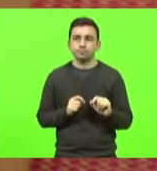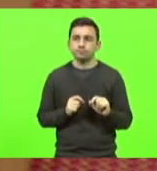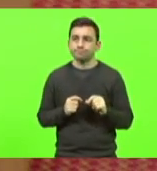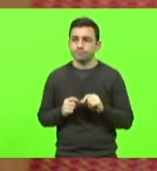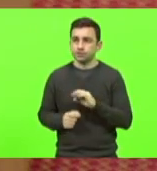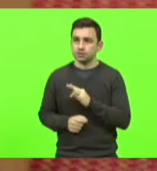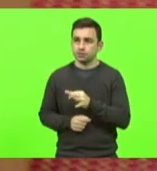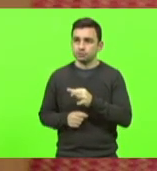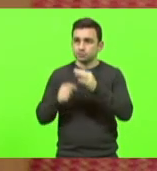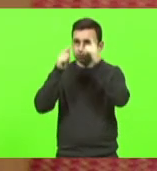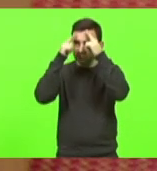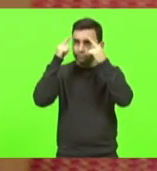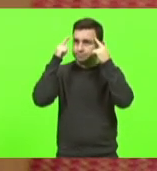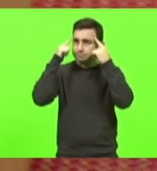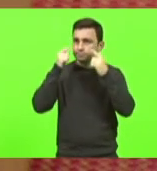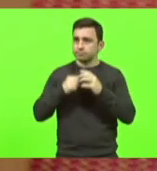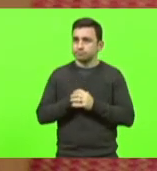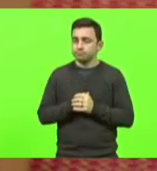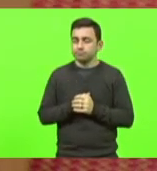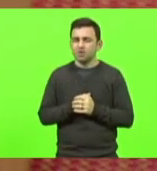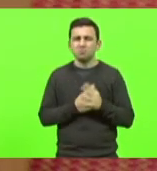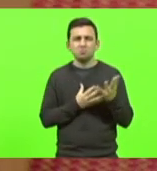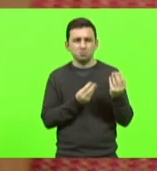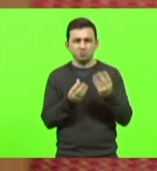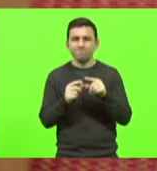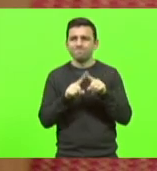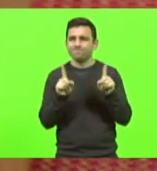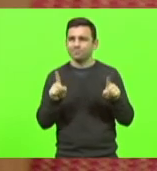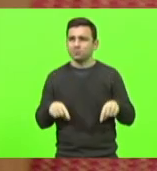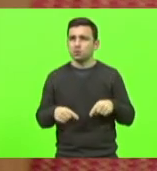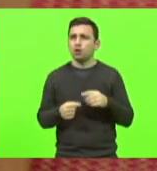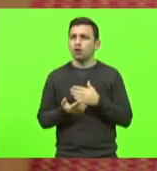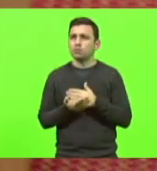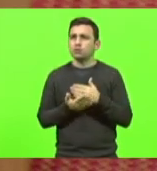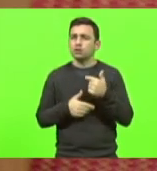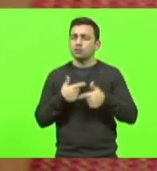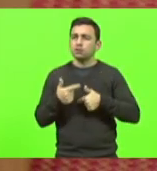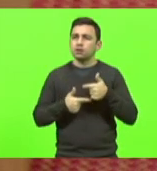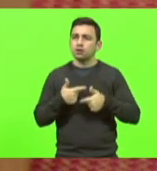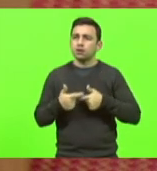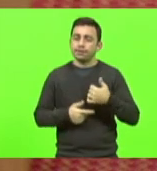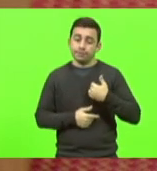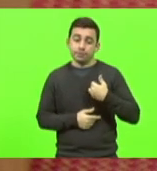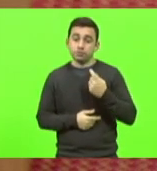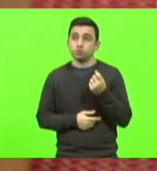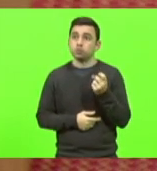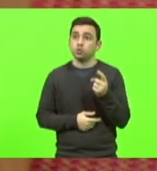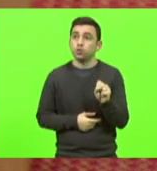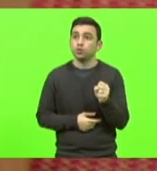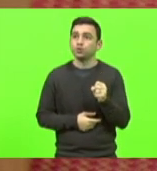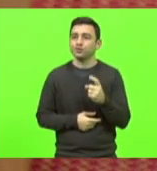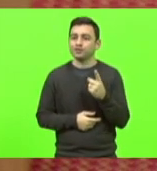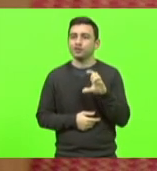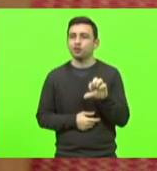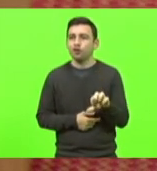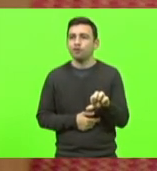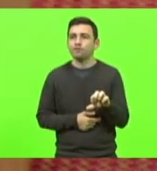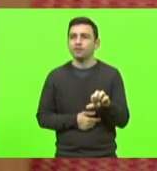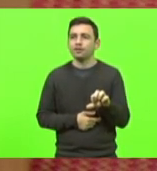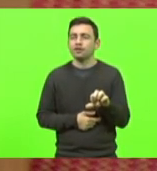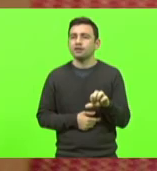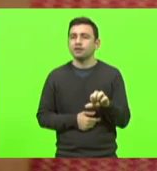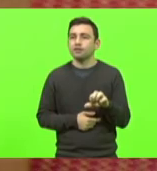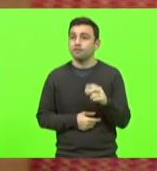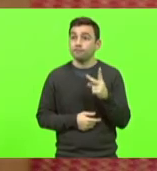Sargento muitos servidores públicos começaram a trabalhar com 18 19 anos 20